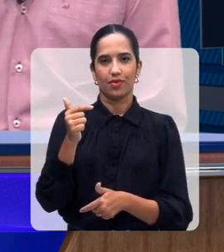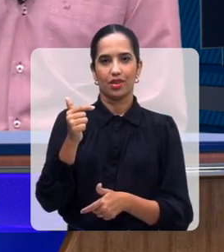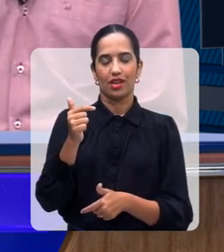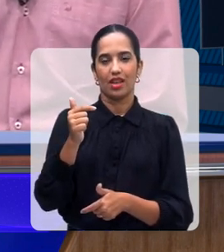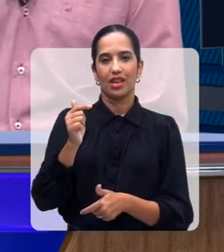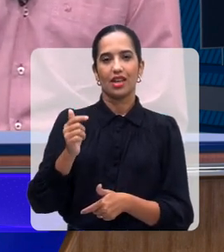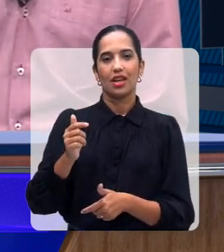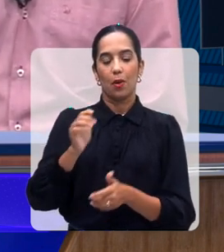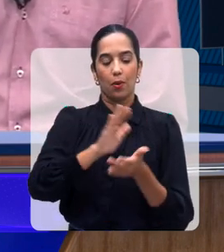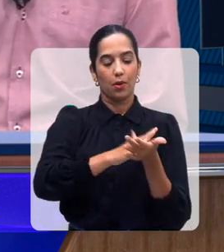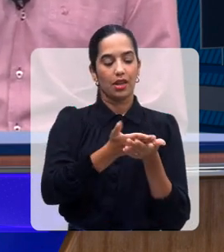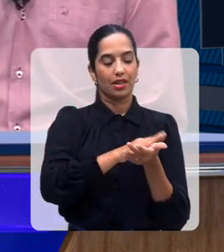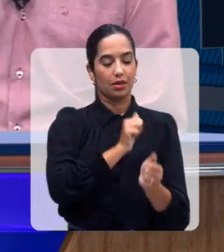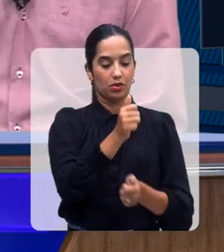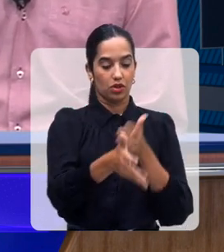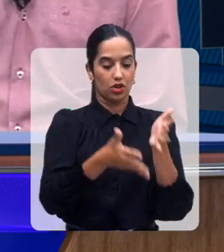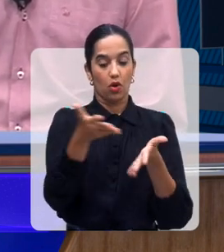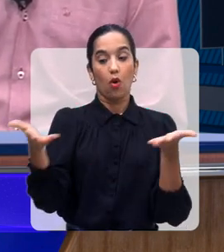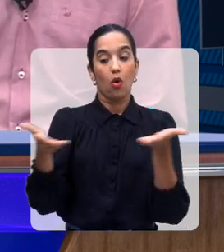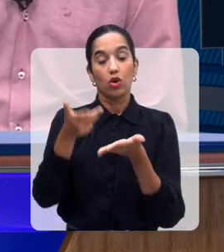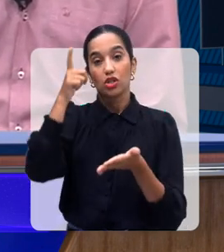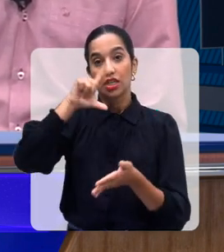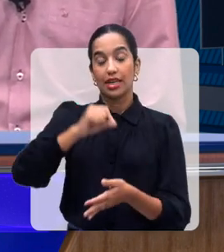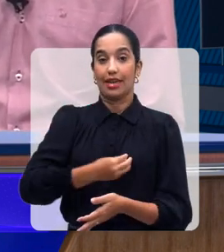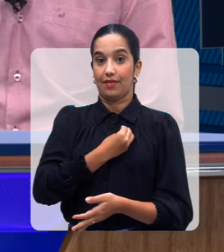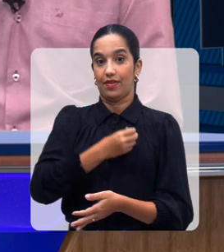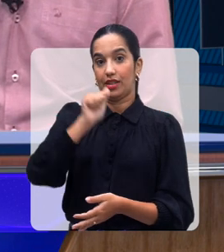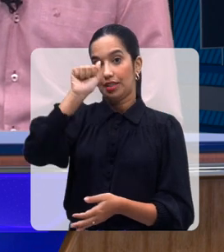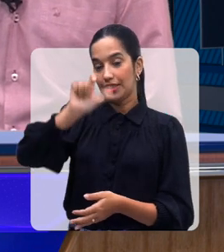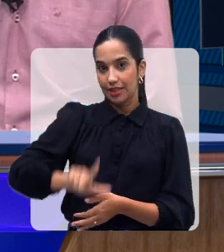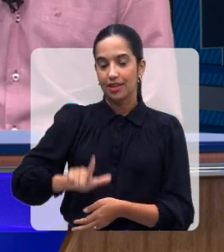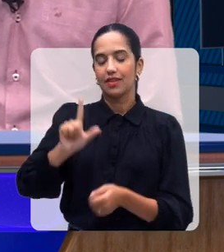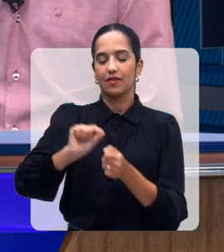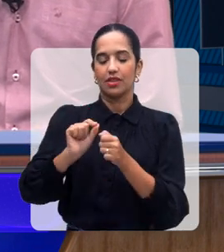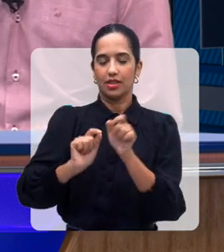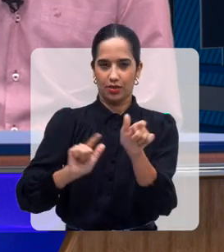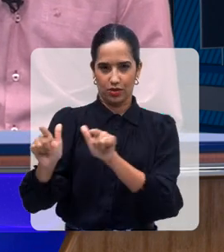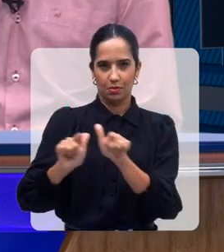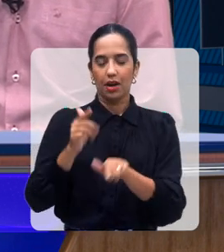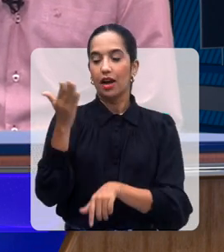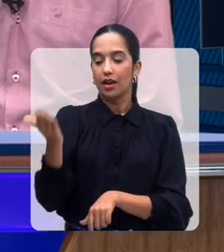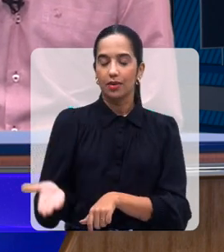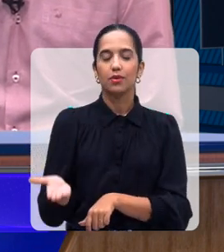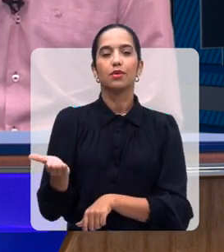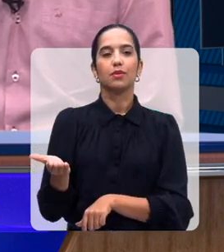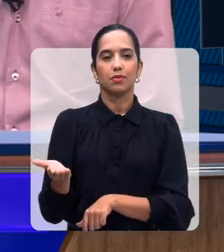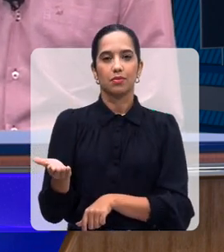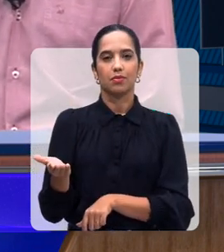que desde o intérprete de Libras, que hoje quem está ali é a Aninha fazendo esse trabalho,